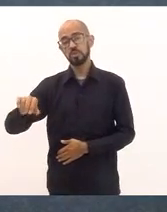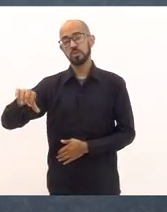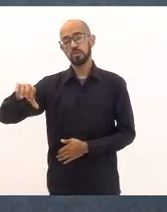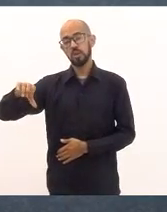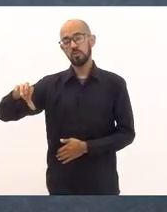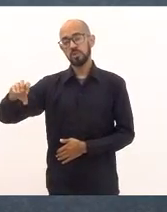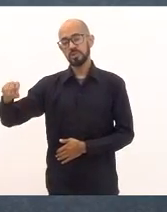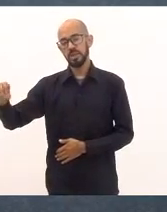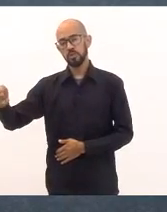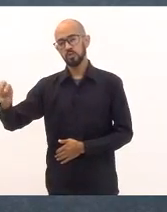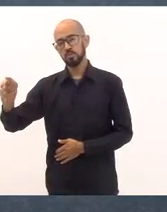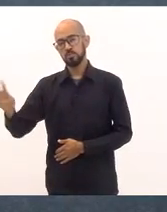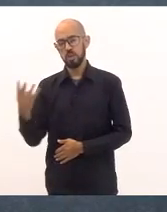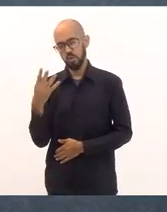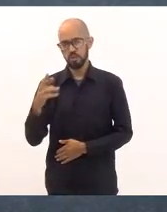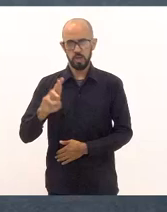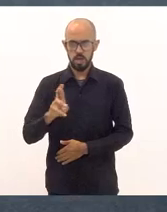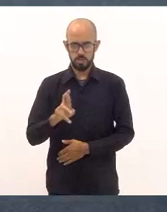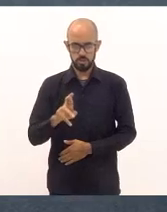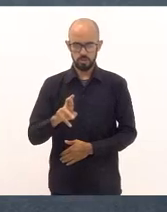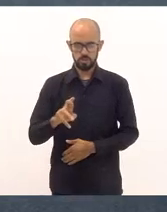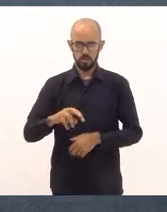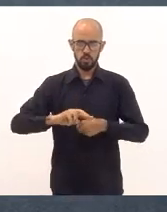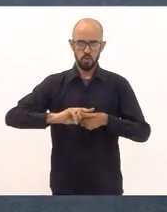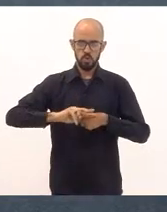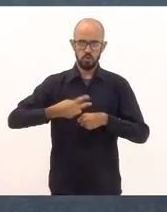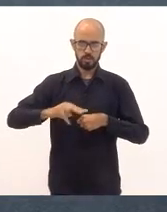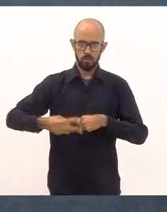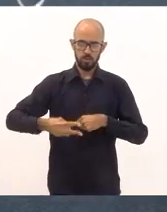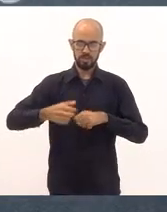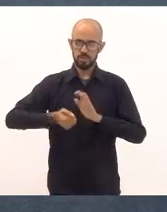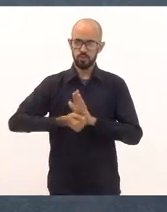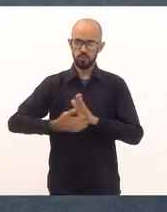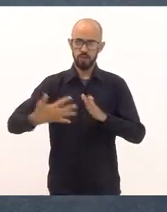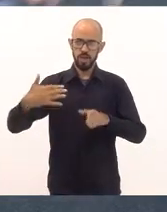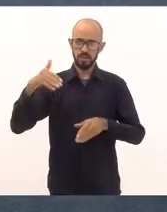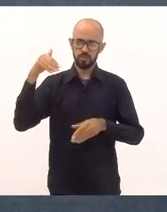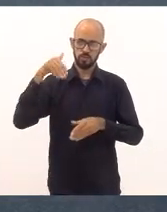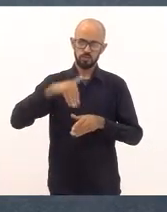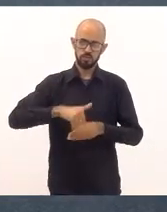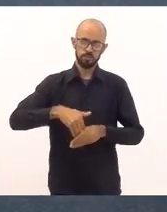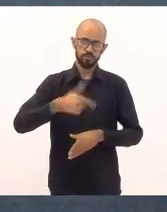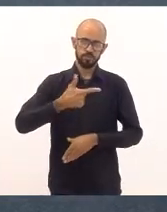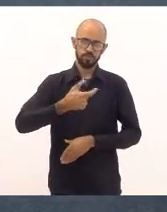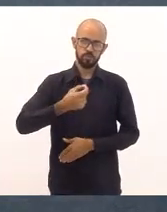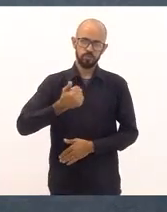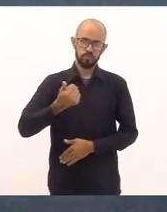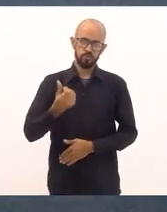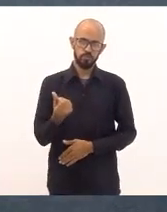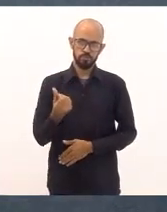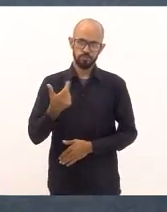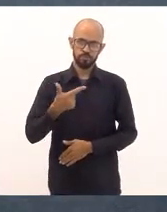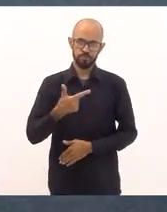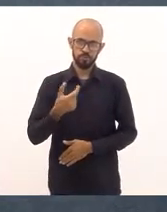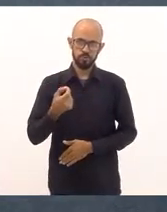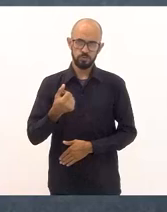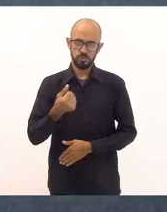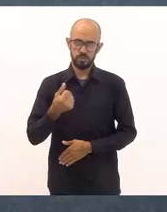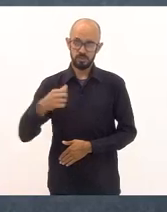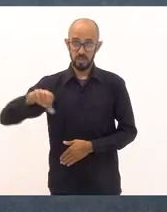reais. Fruto de muitas votações que fizemos em 16, 17 e